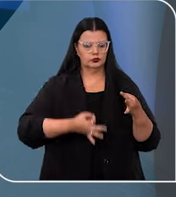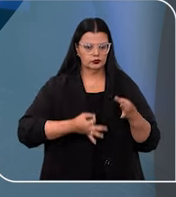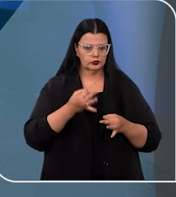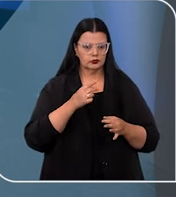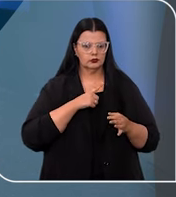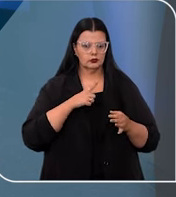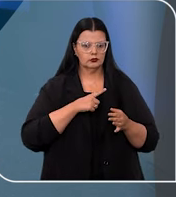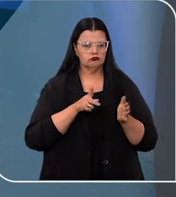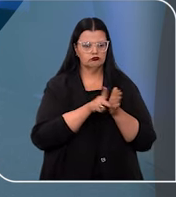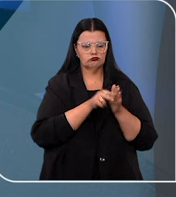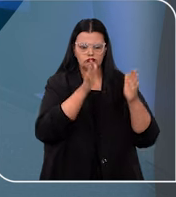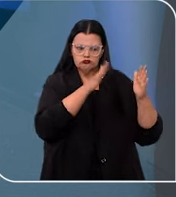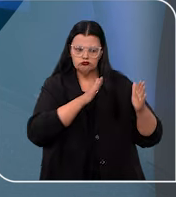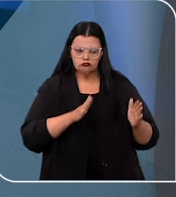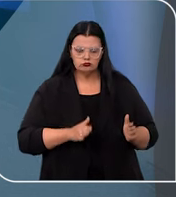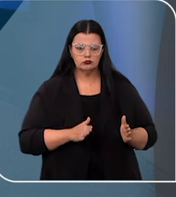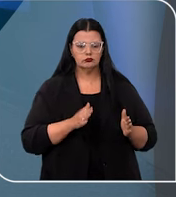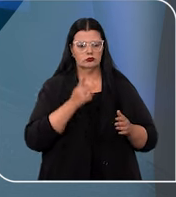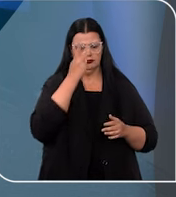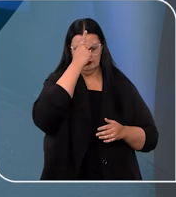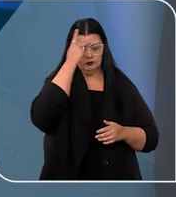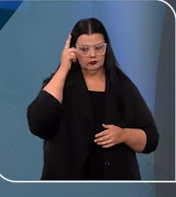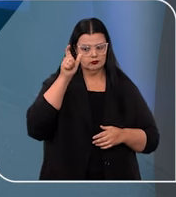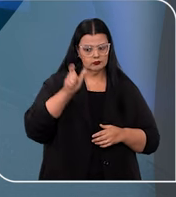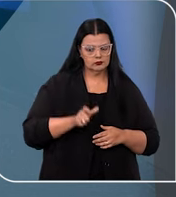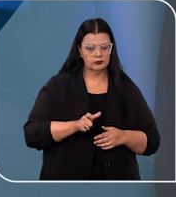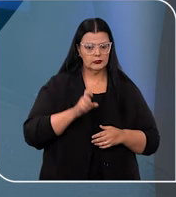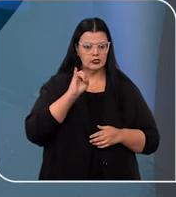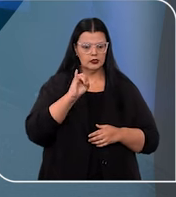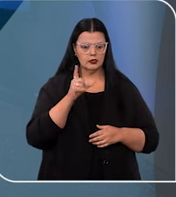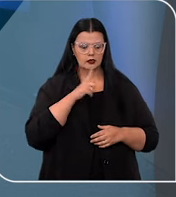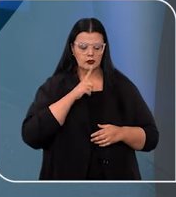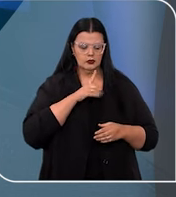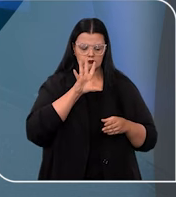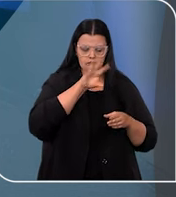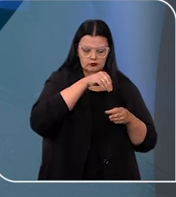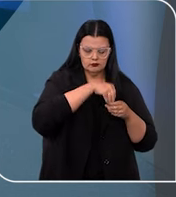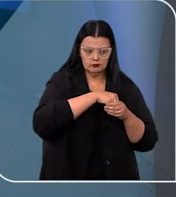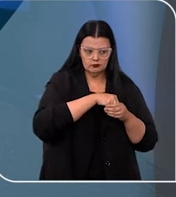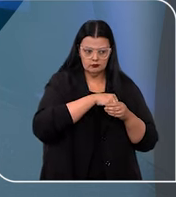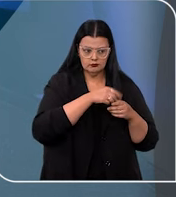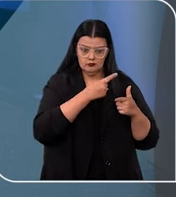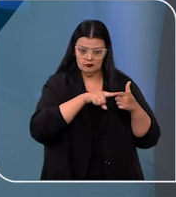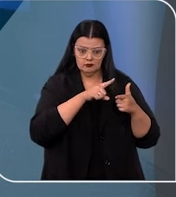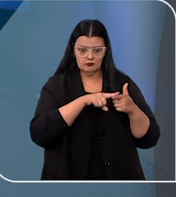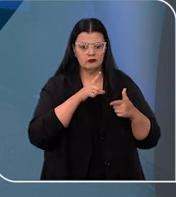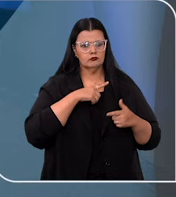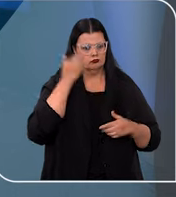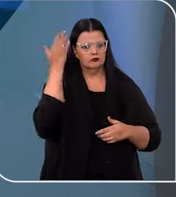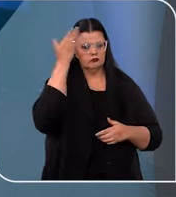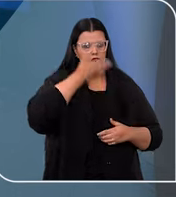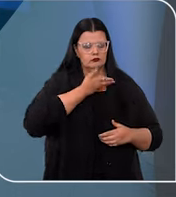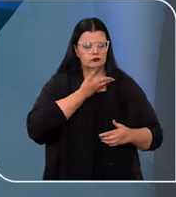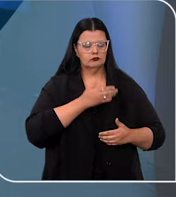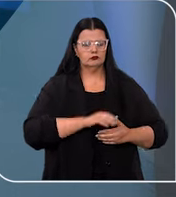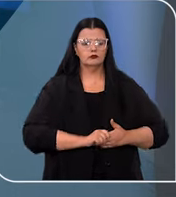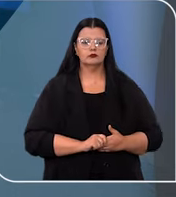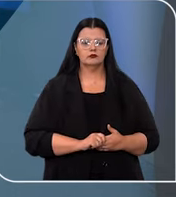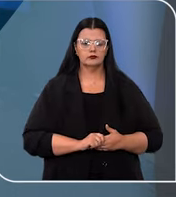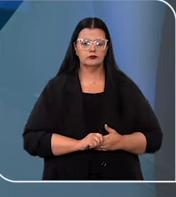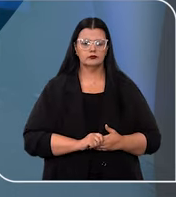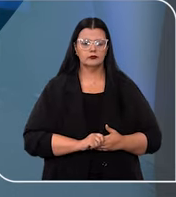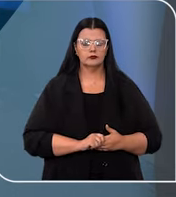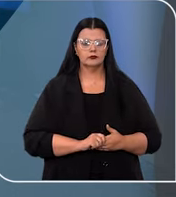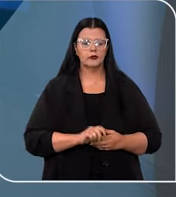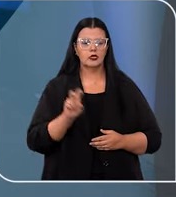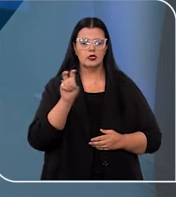de revista pessoal. E assim, se algo ilegal for encontrado, essa prova tem validade.